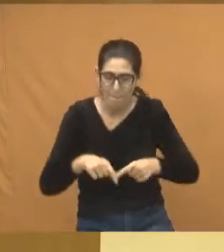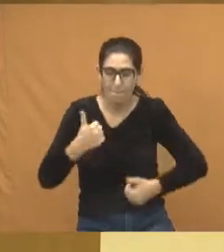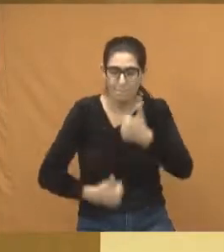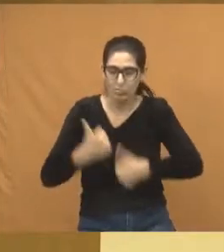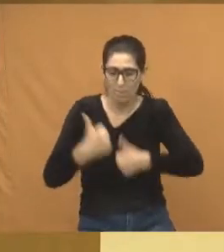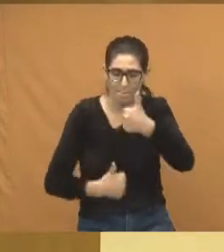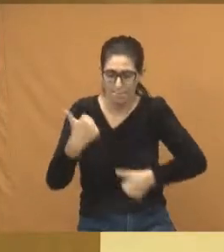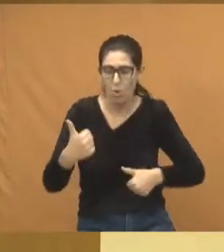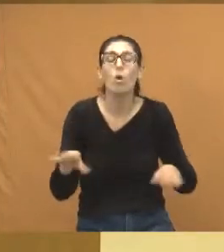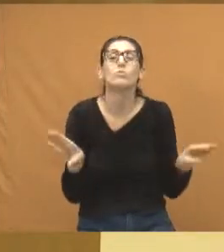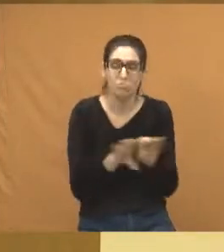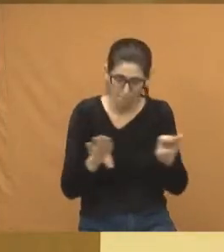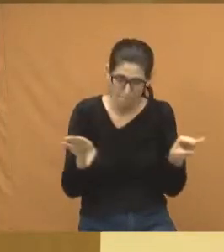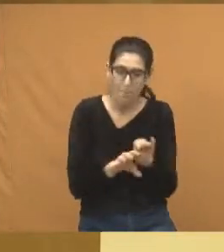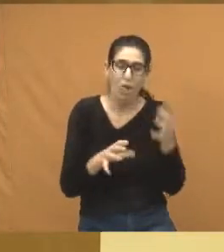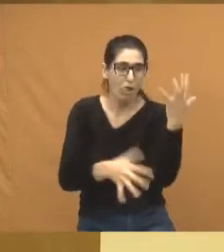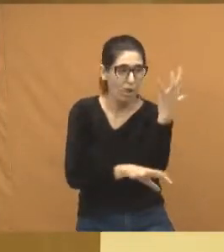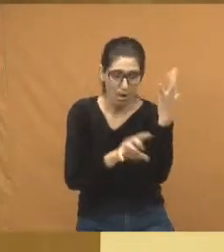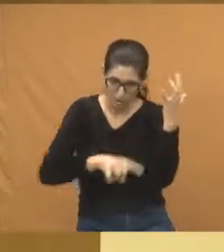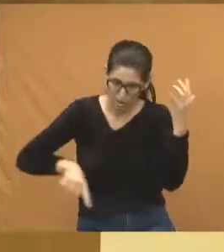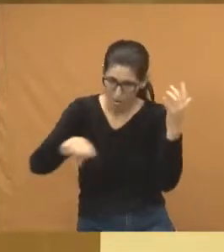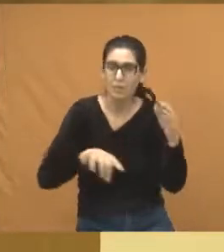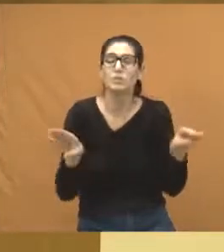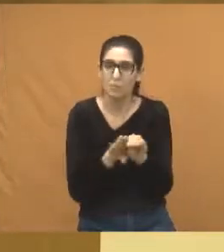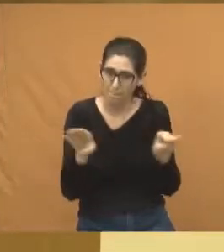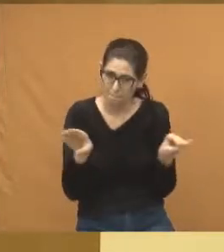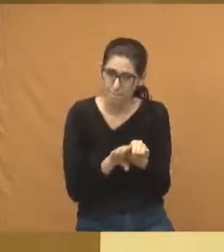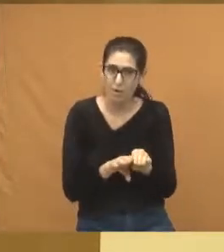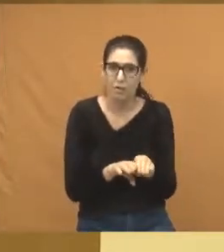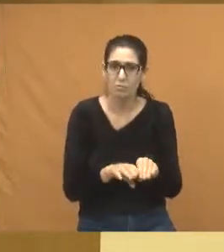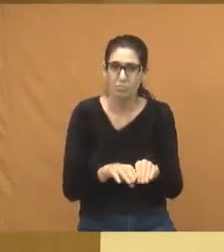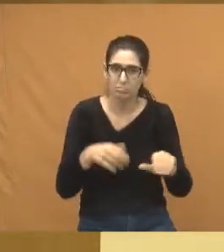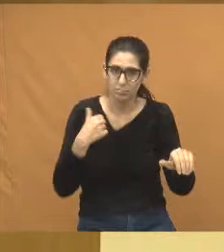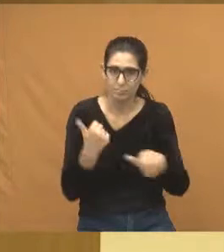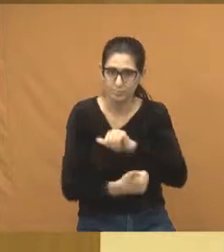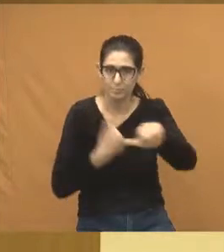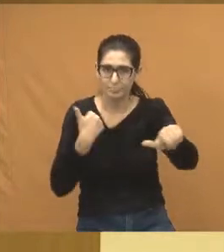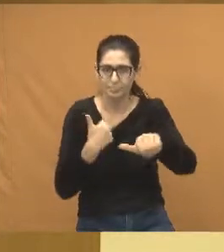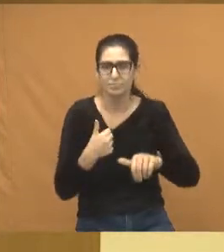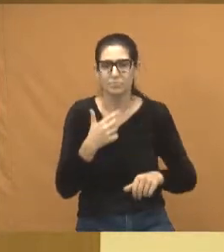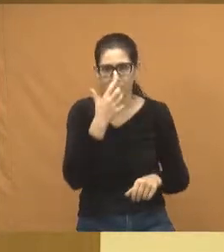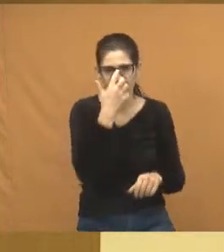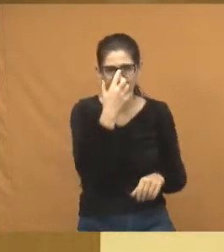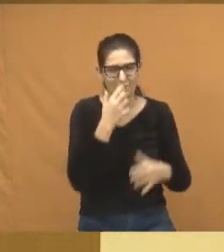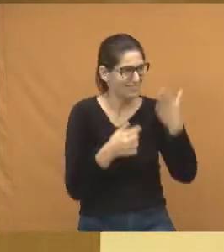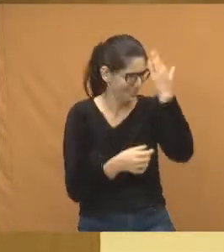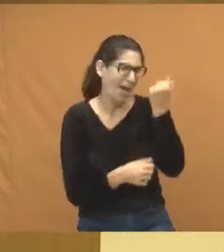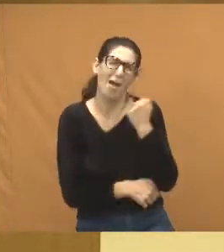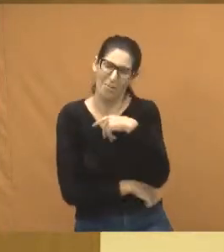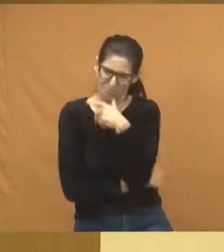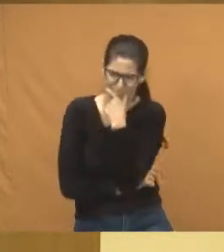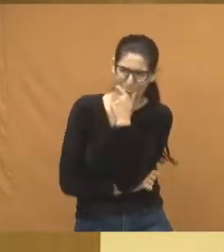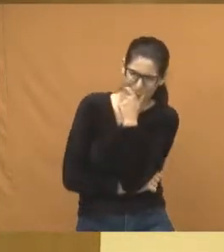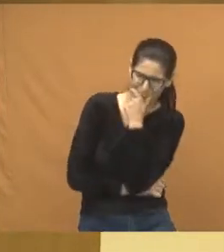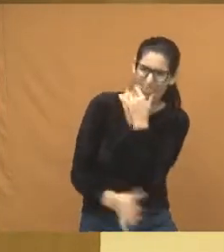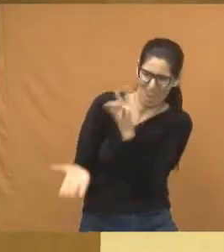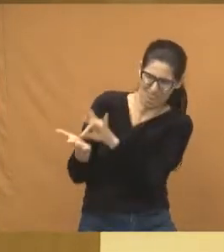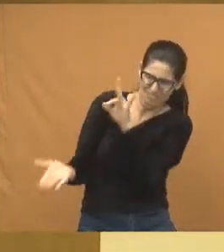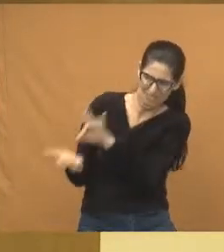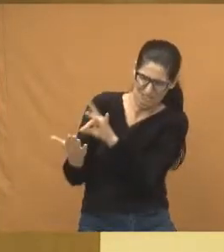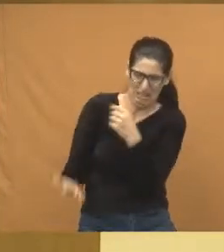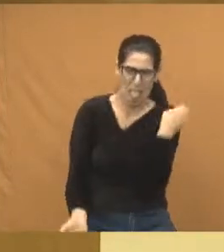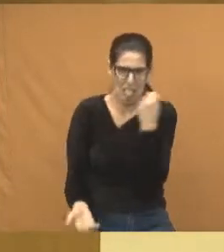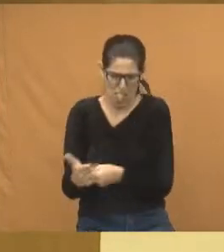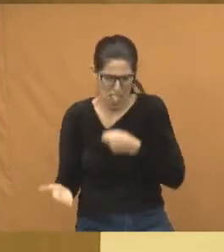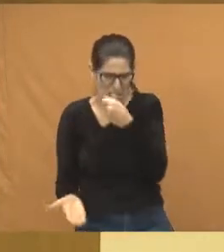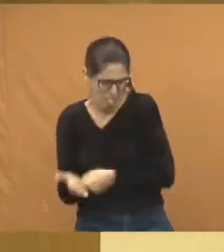pracinha, vai ter a academia ao ar livre lá, como você sabe que tem o seu dedo ali de tanta cobrança que você se debruçou ali durante muito